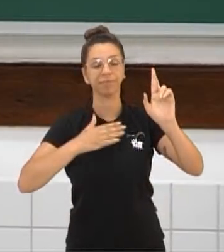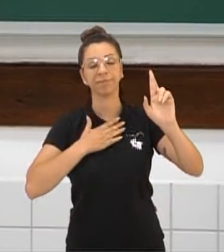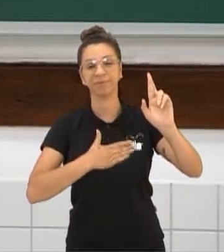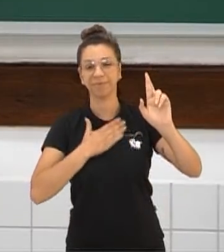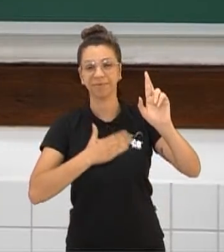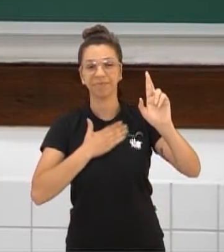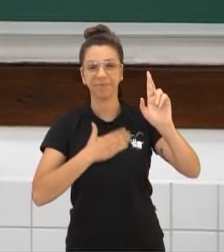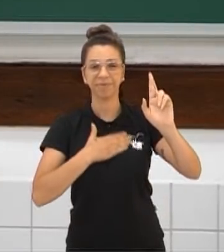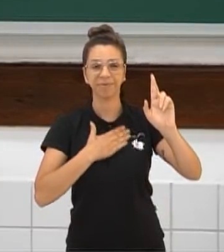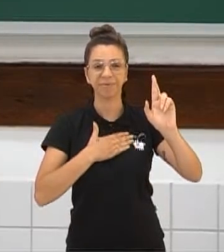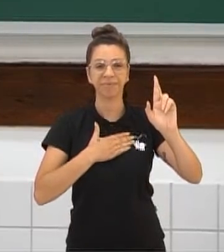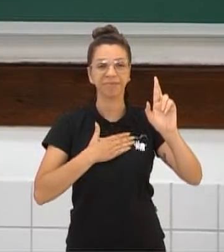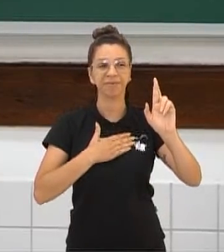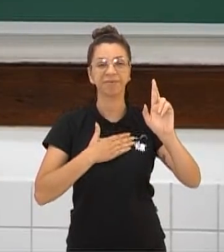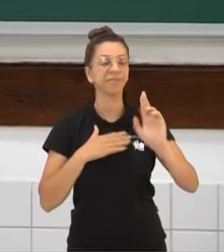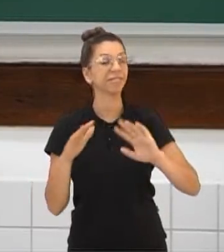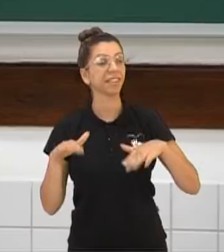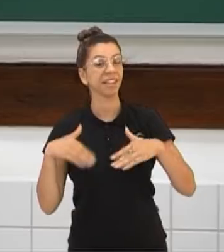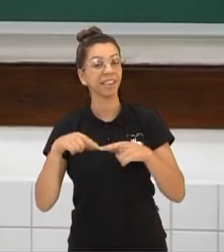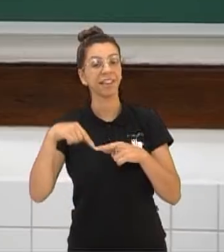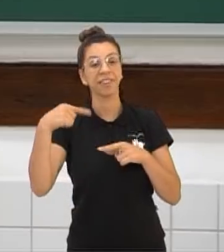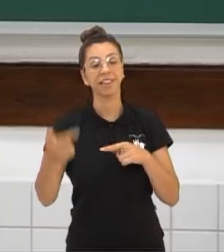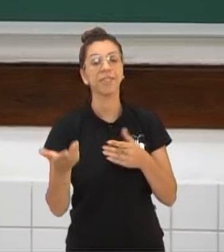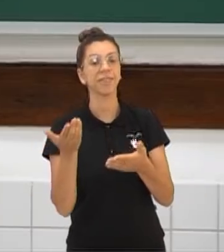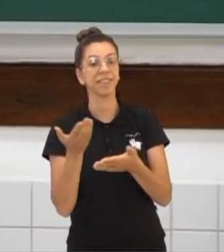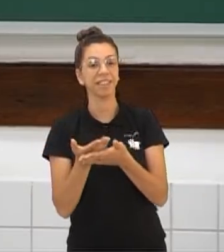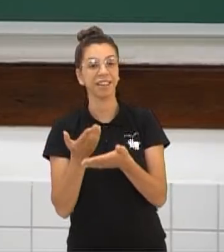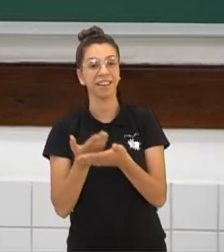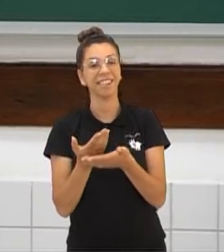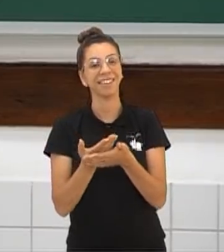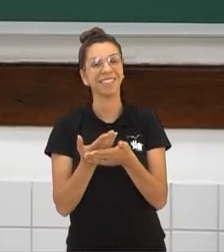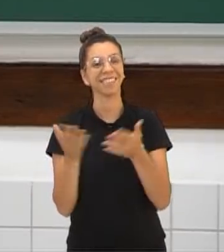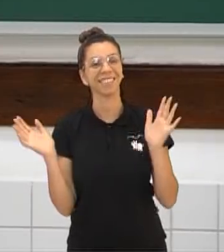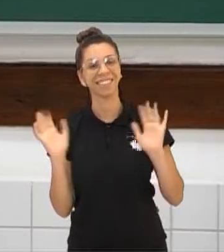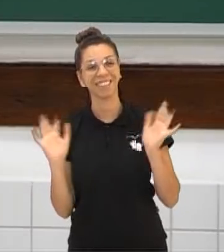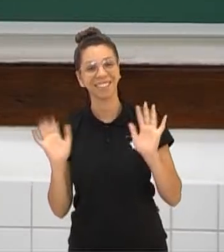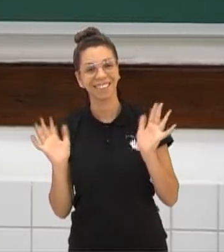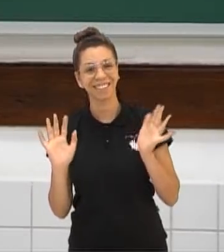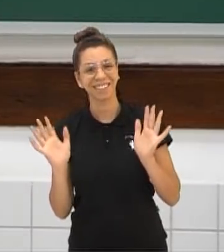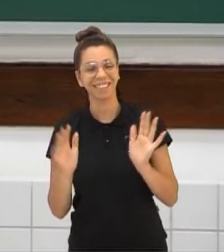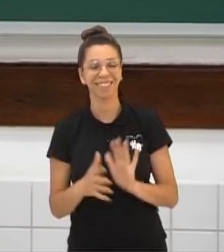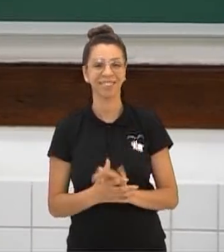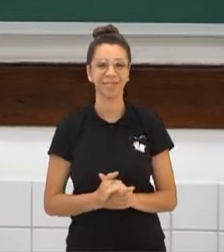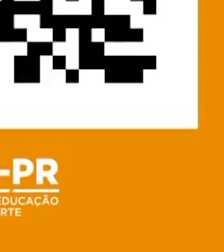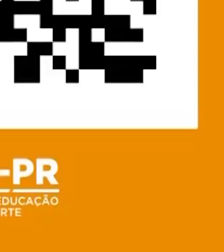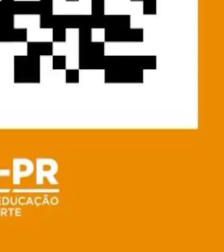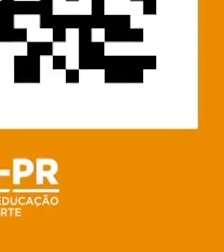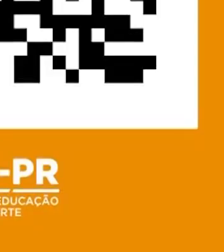gostado. Thanks for your attention. Goodbye, students. See you.